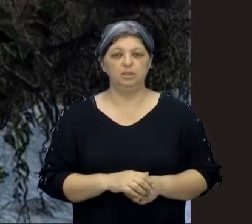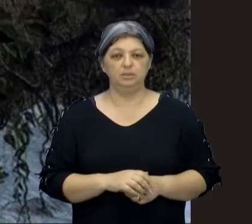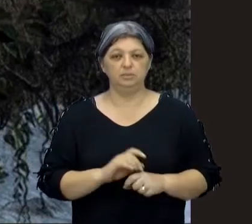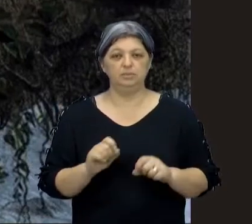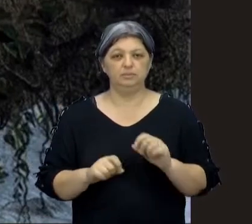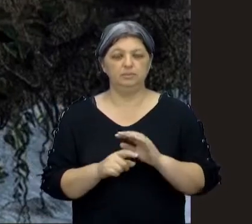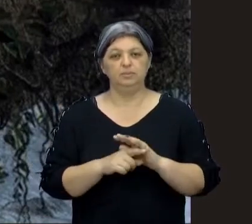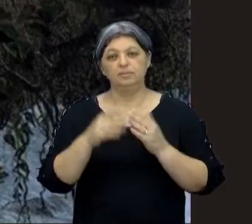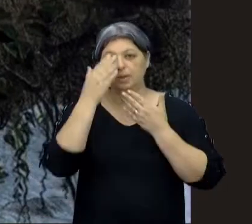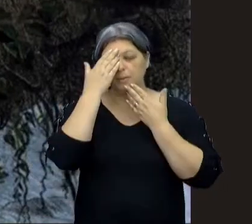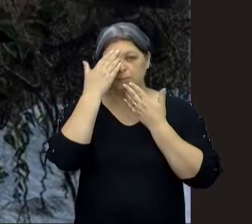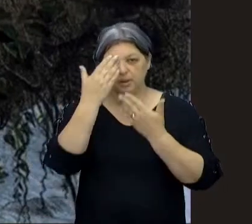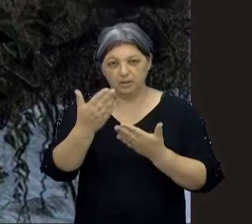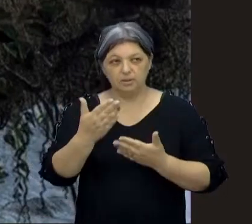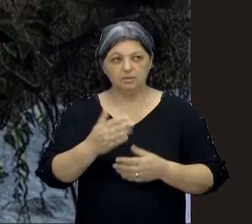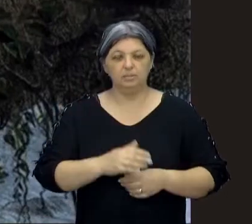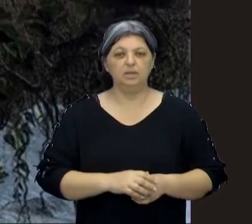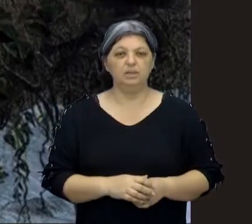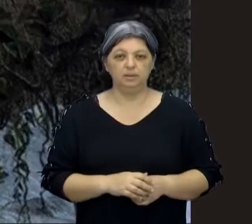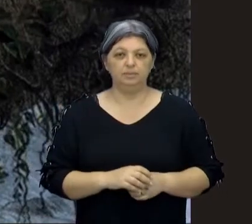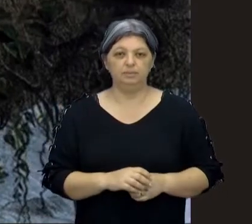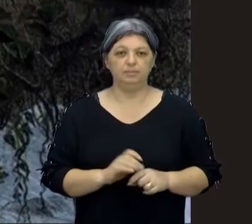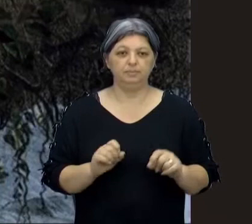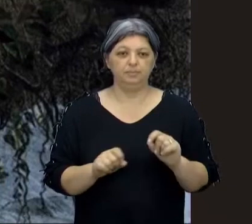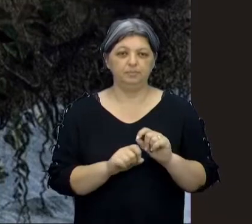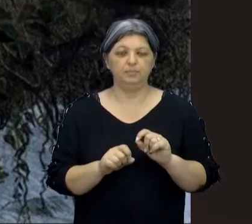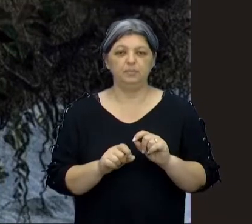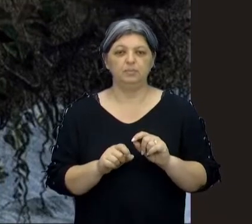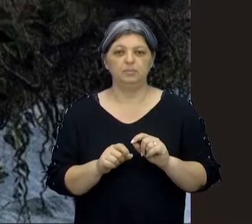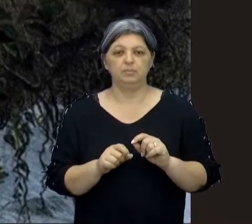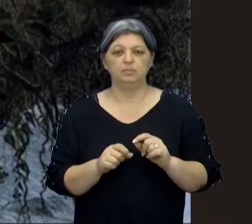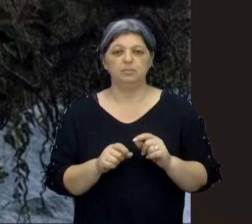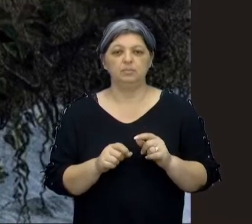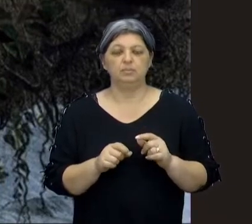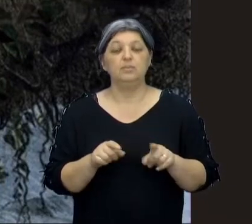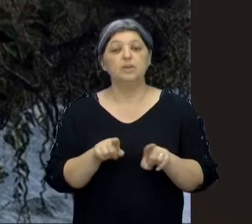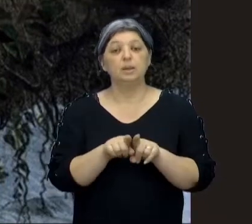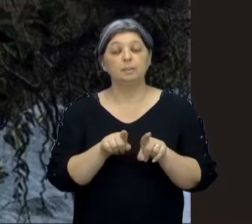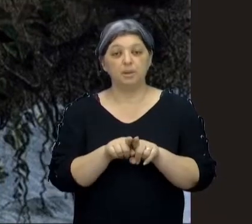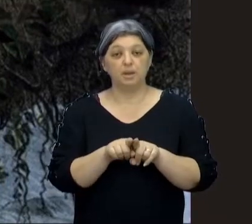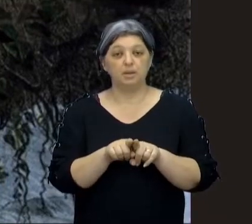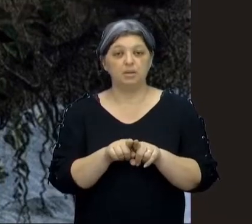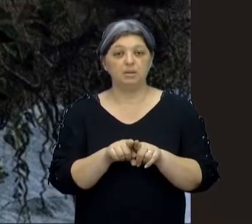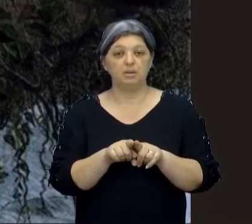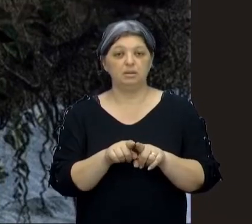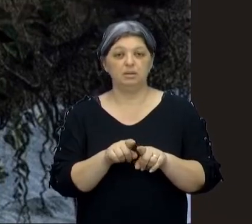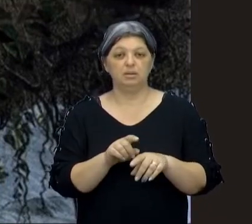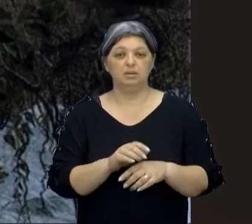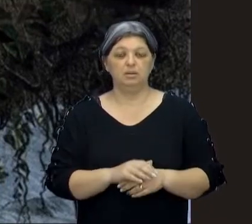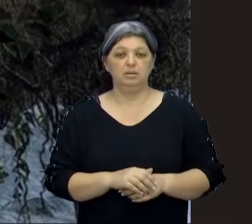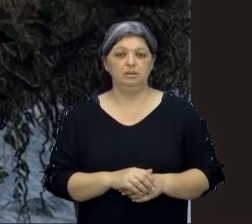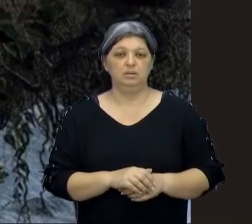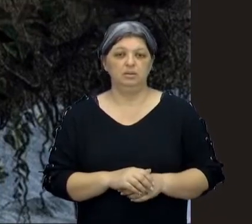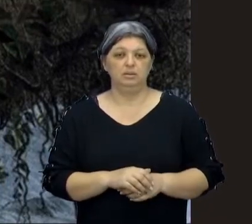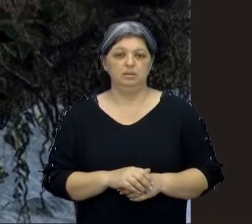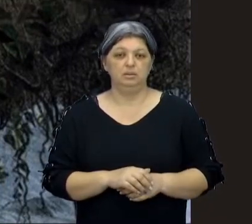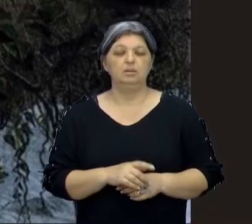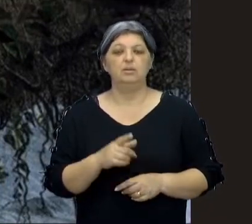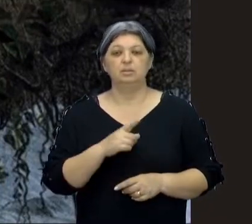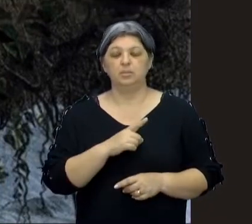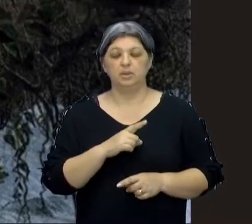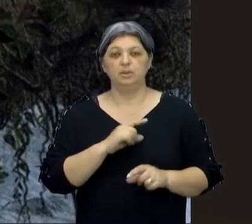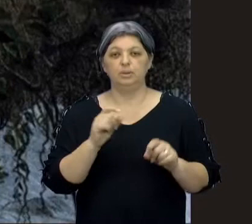pessoal obrigado aí como sempre né e pessoal para a gente ter o nosso